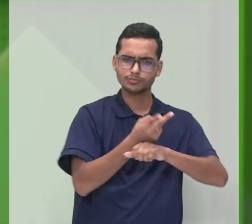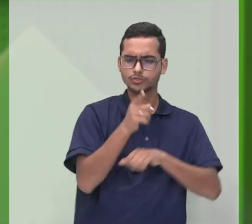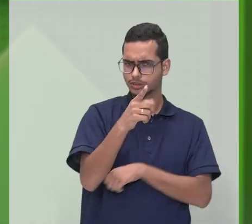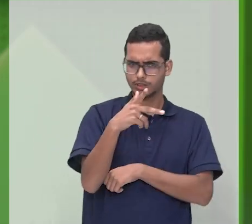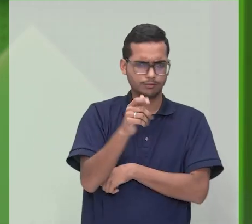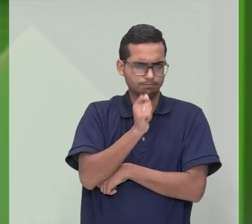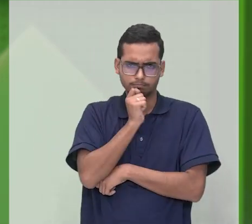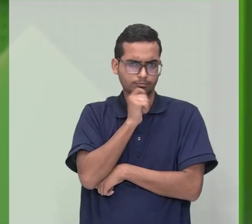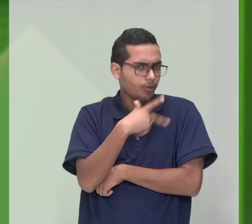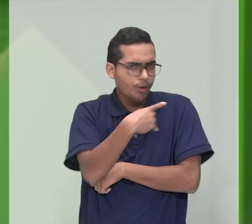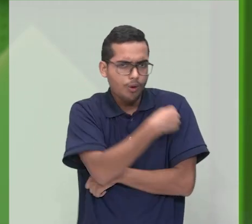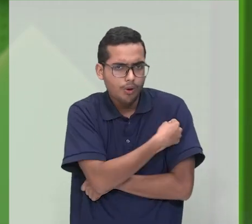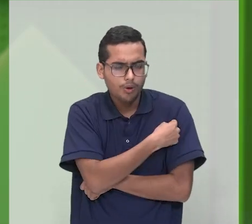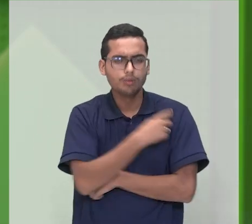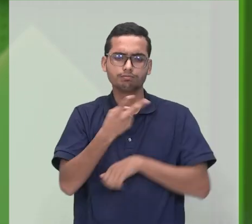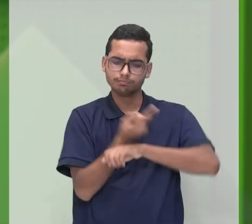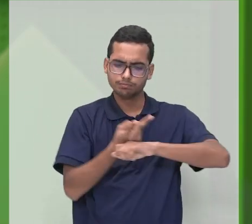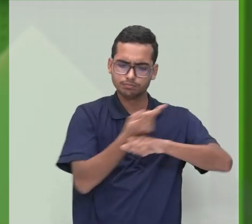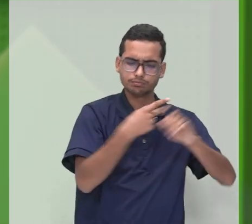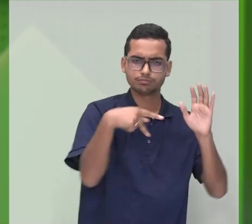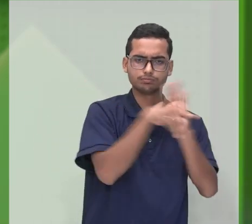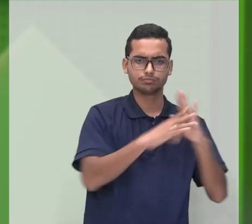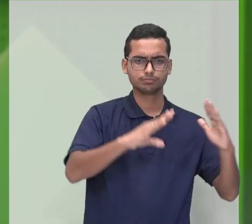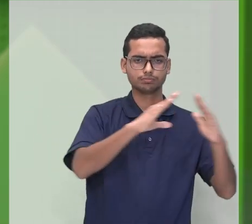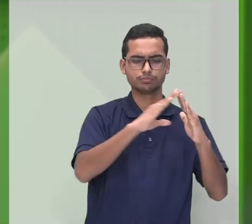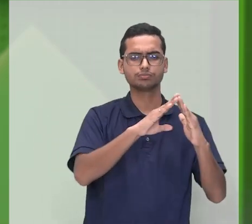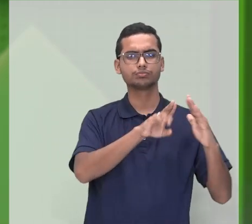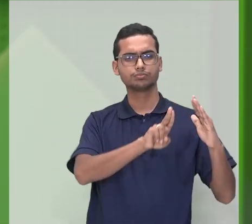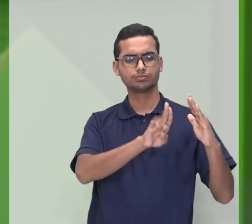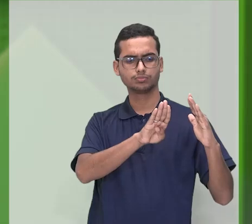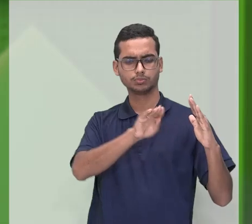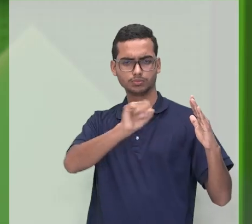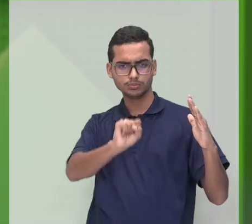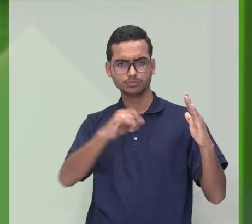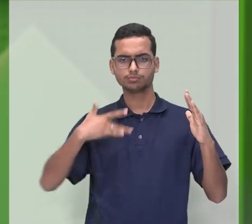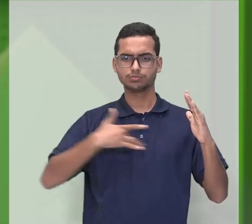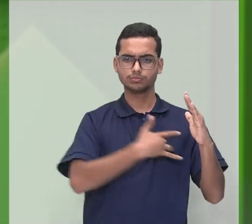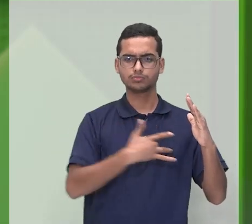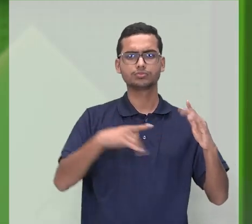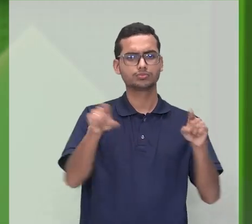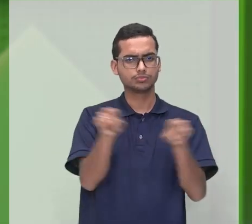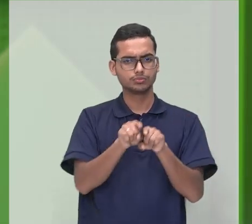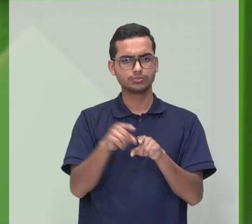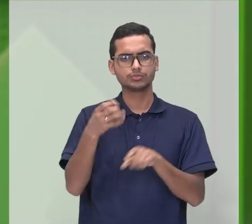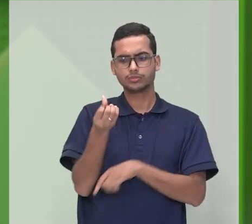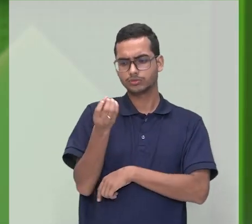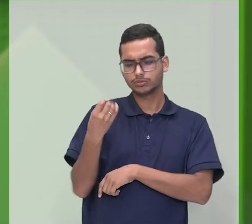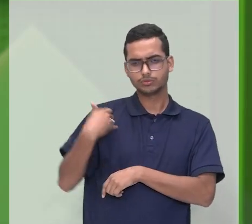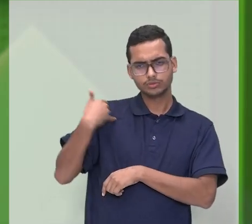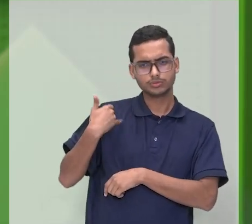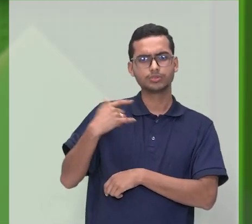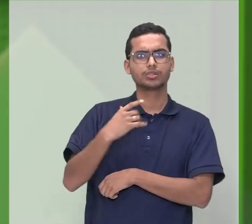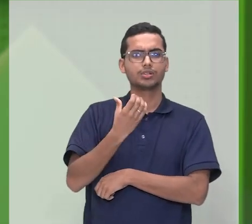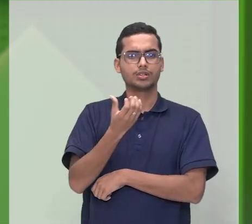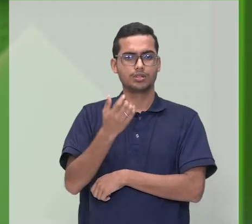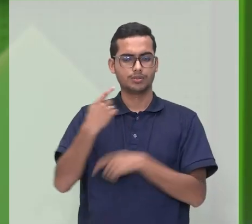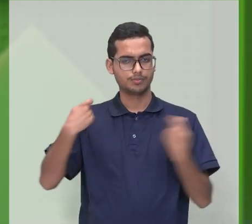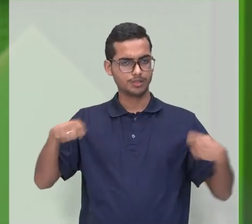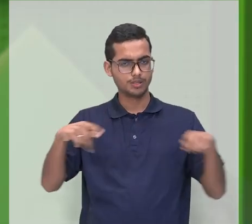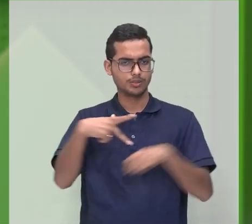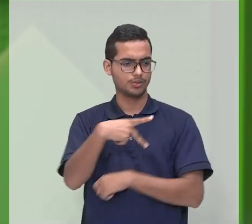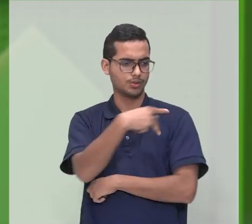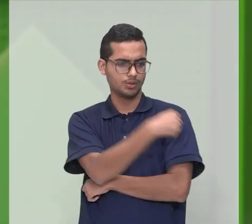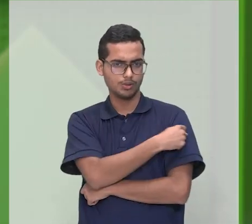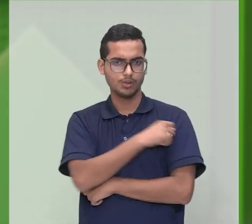certo? E dependente da idade. Professora, eu tenho 60 anos. Vá se vacinar. A validade dela é de 10